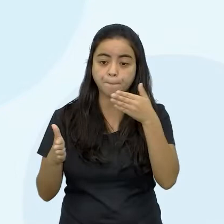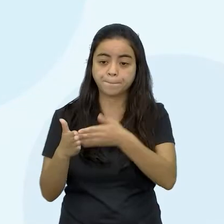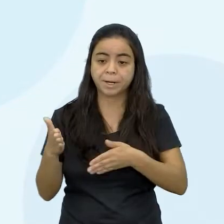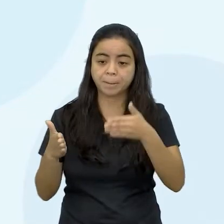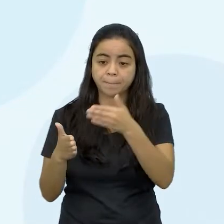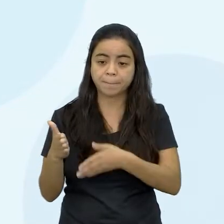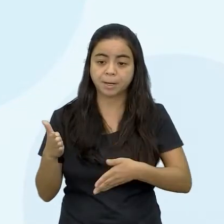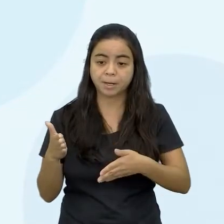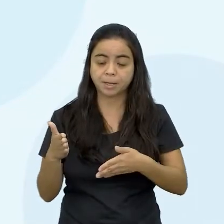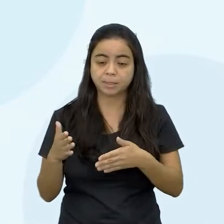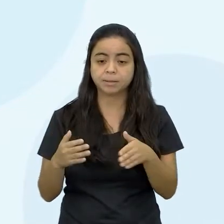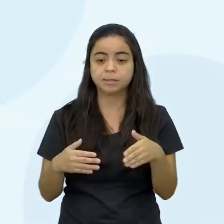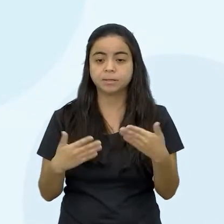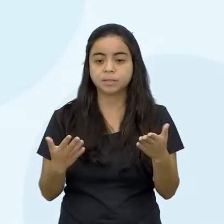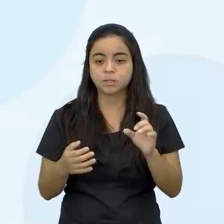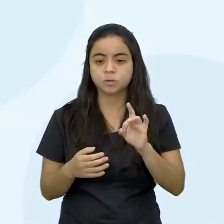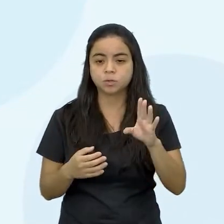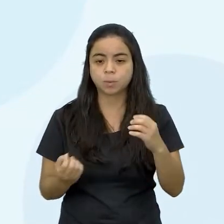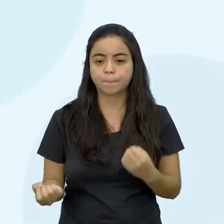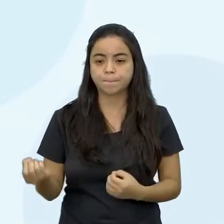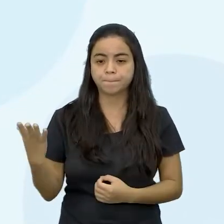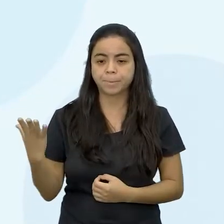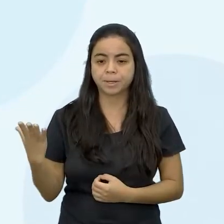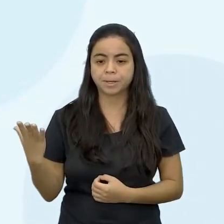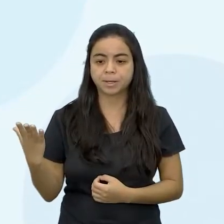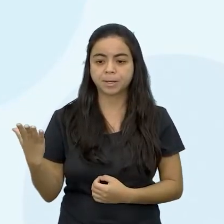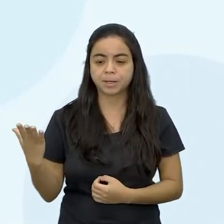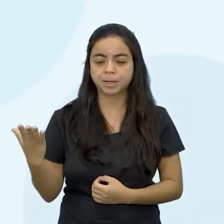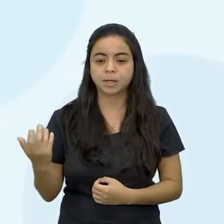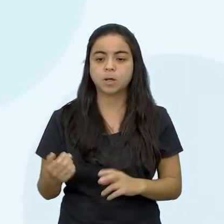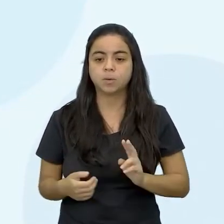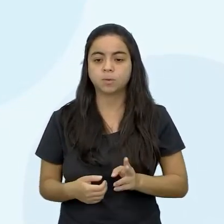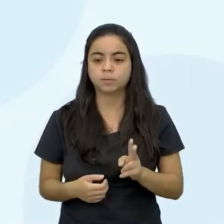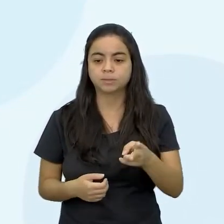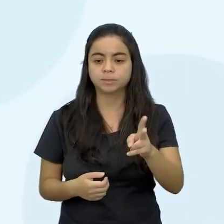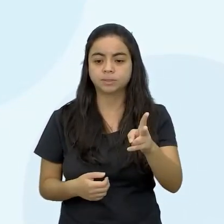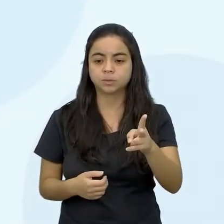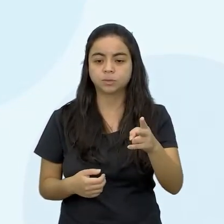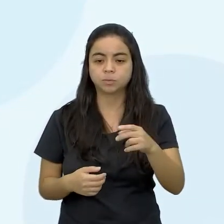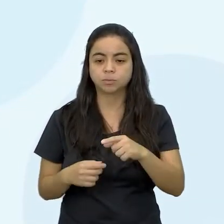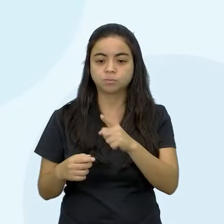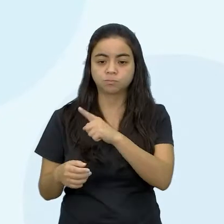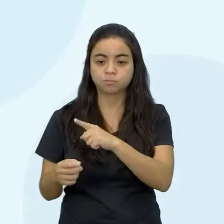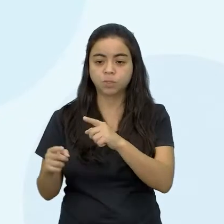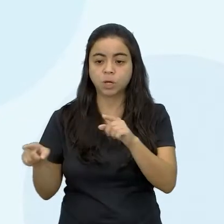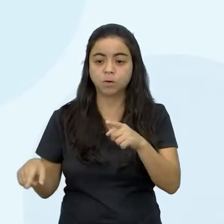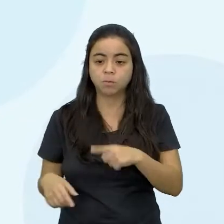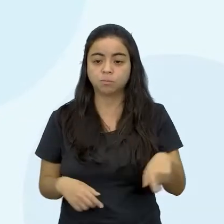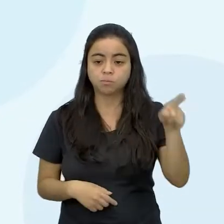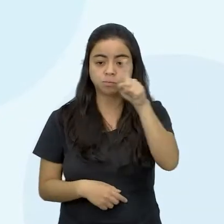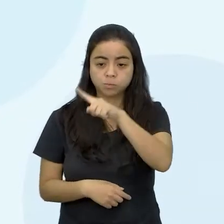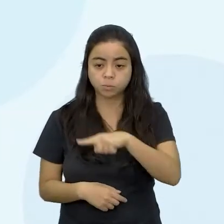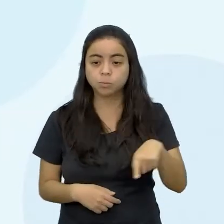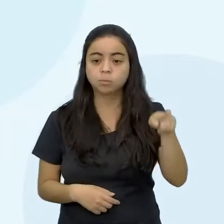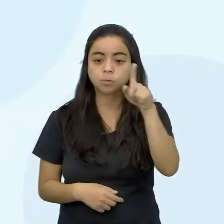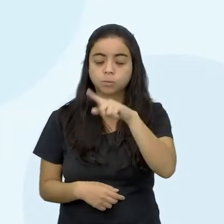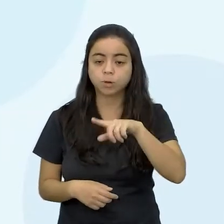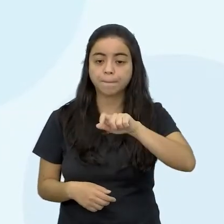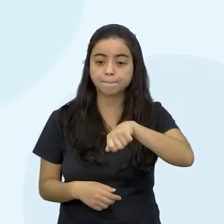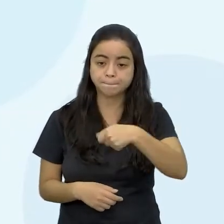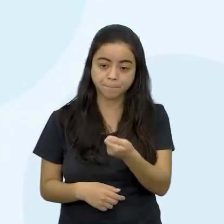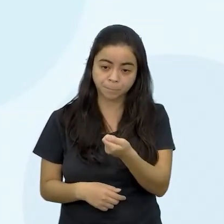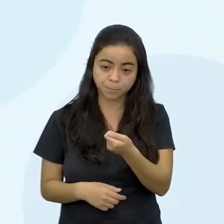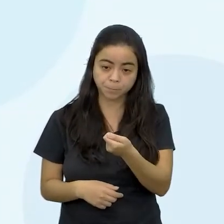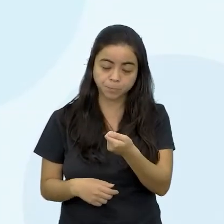interrompa corrente Então eu só ligo essa lâmpada dando sequência fluxo A corrente elétrica com a chave